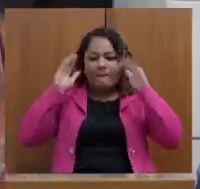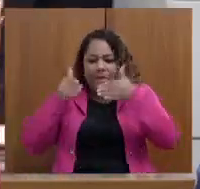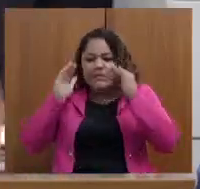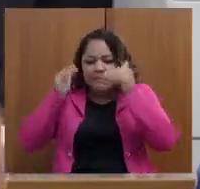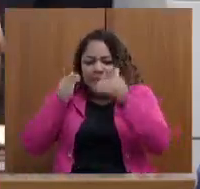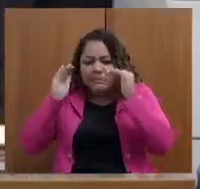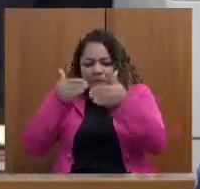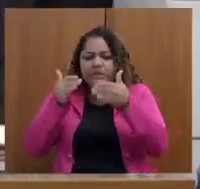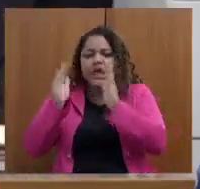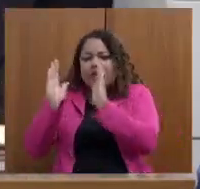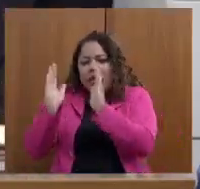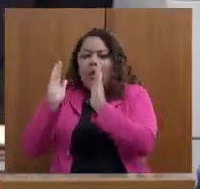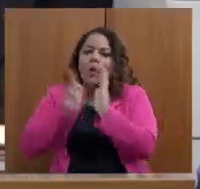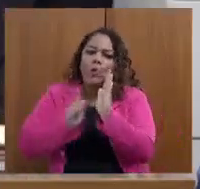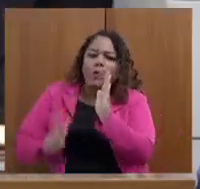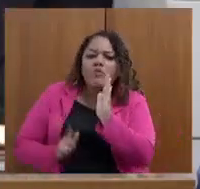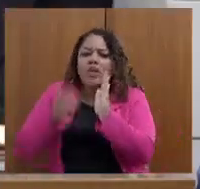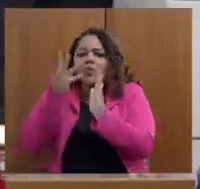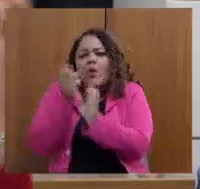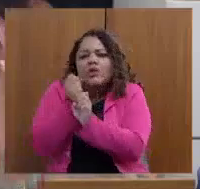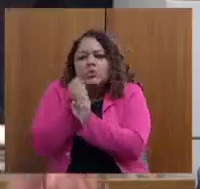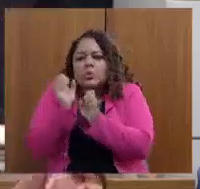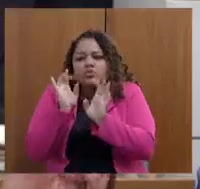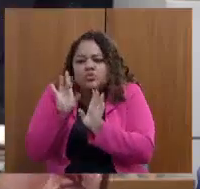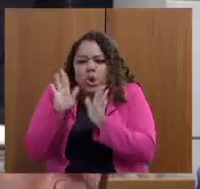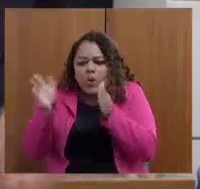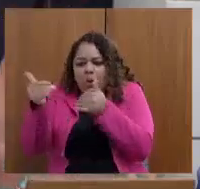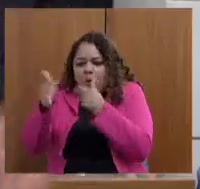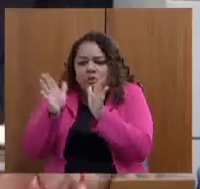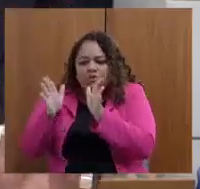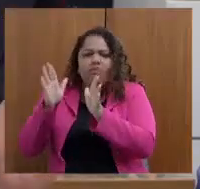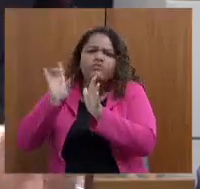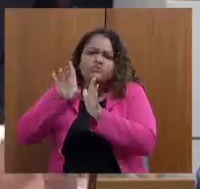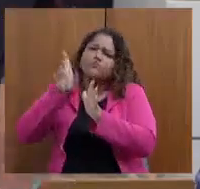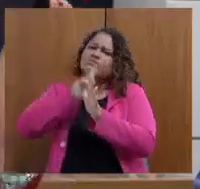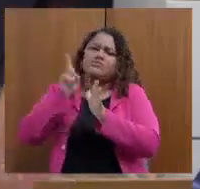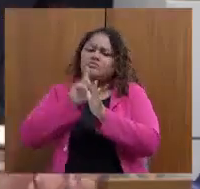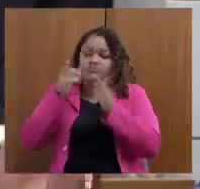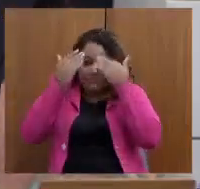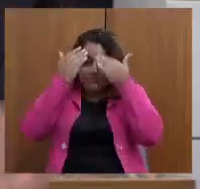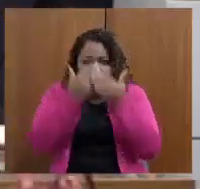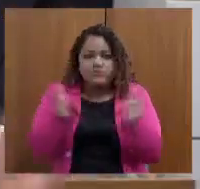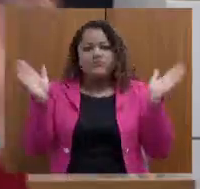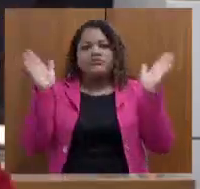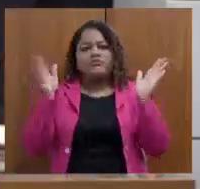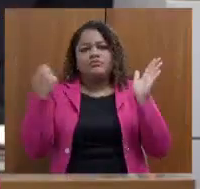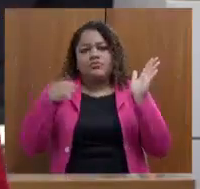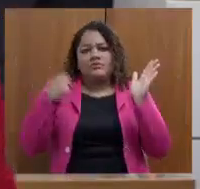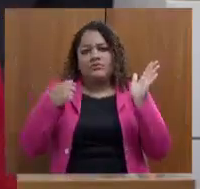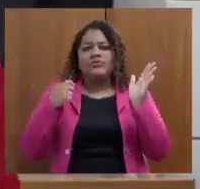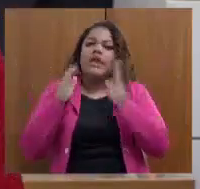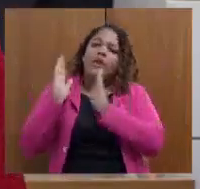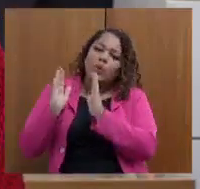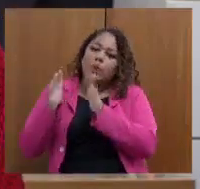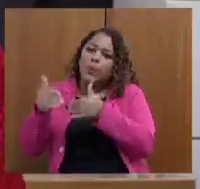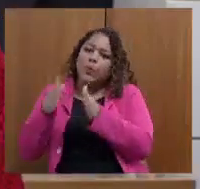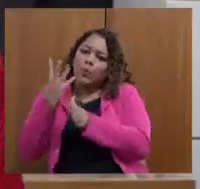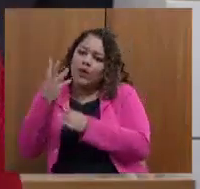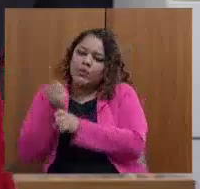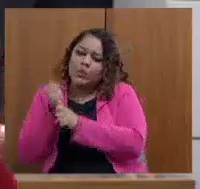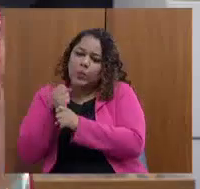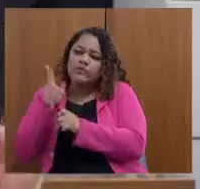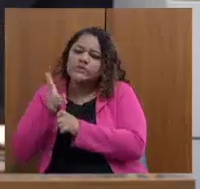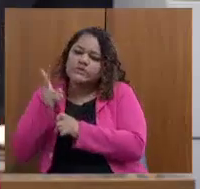governos caixinhas a cada quatro anos e a caixinha desses quatro anos vai sempre falar mal da caixinha dos quatro anos